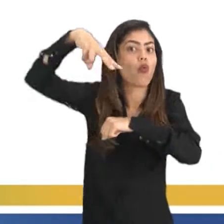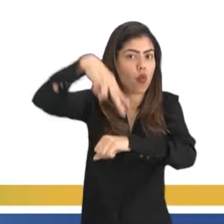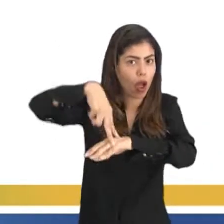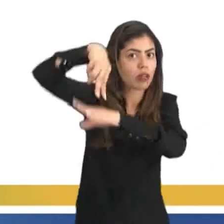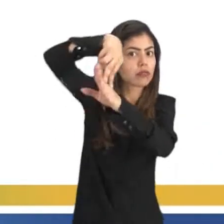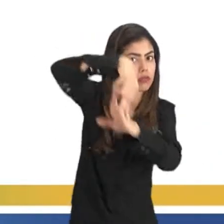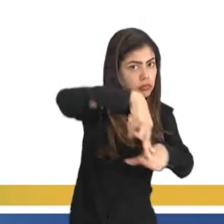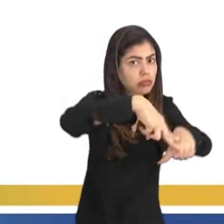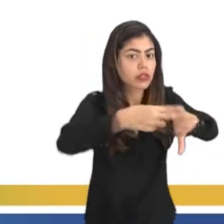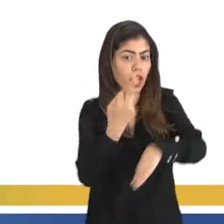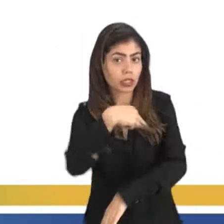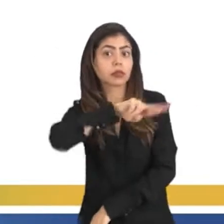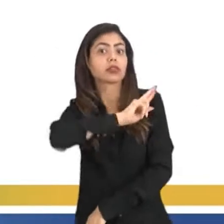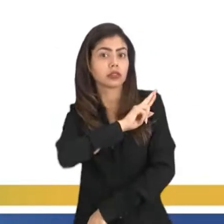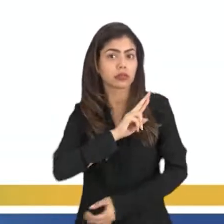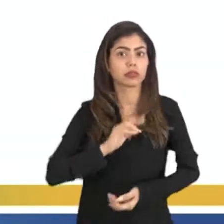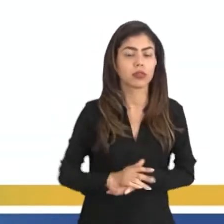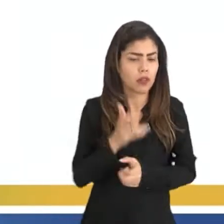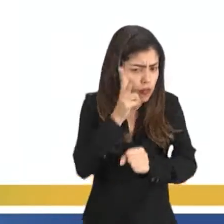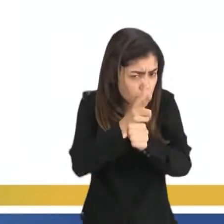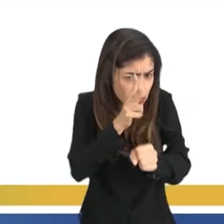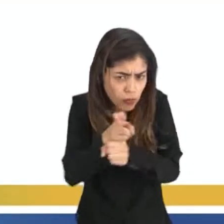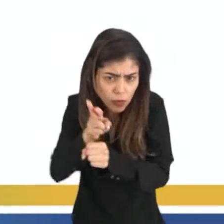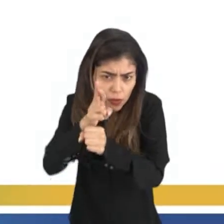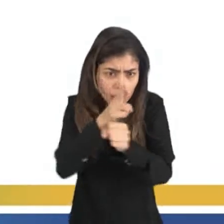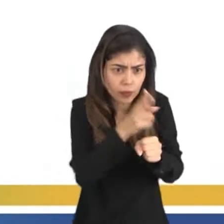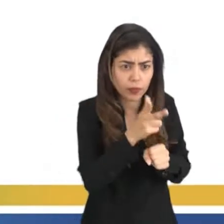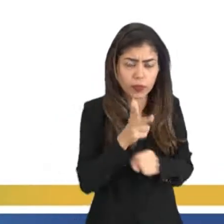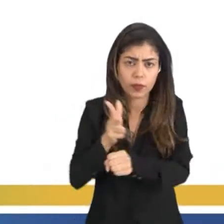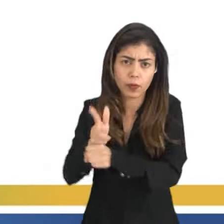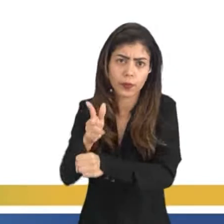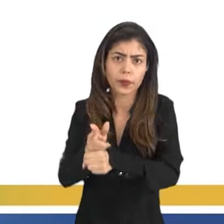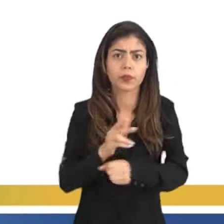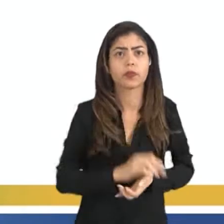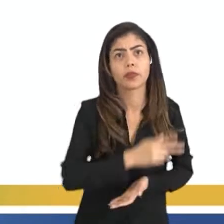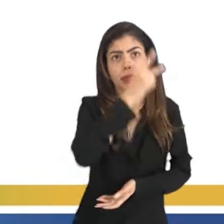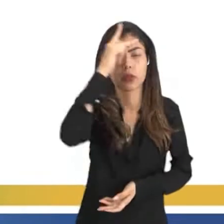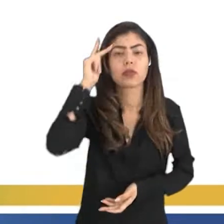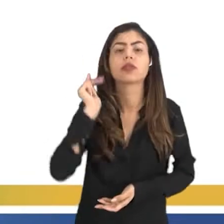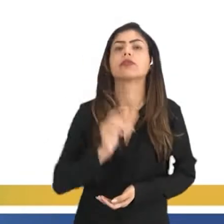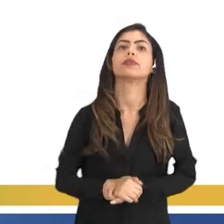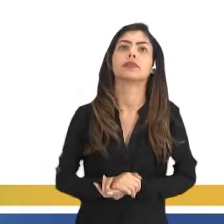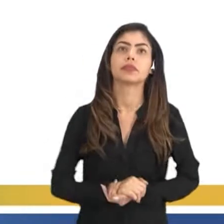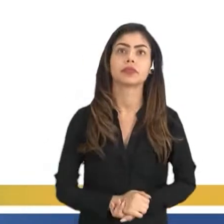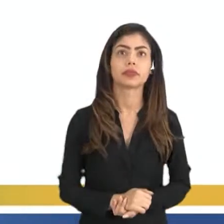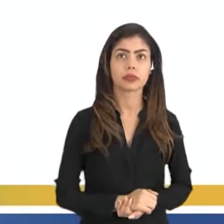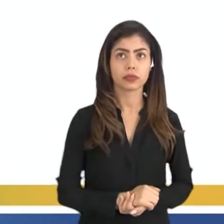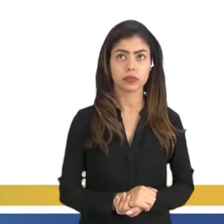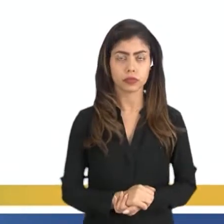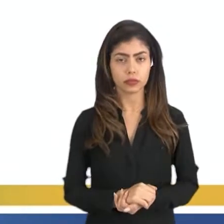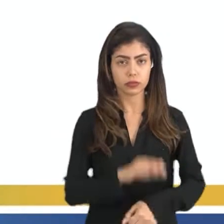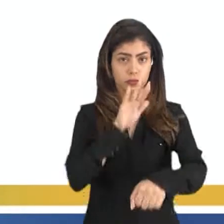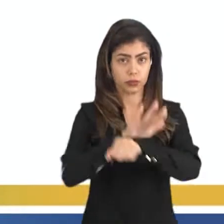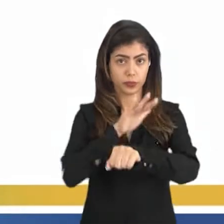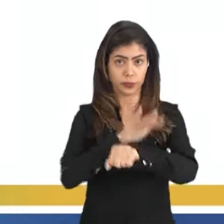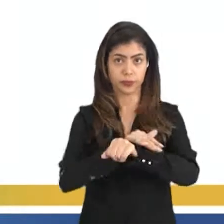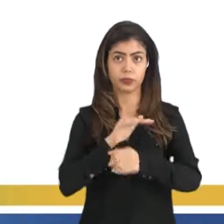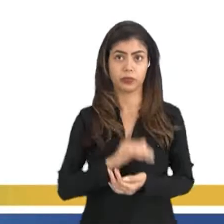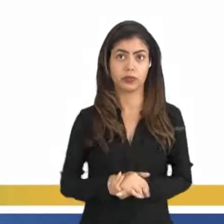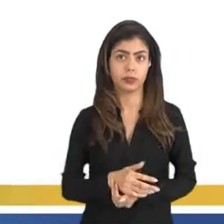ele é responsável por filmar a performance do Sky Surf, né? Com a ajuda de uma